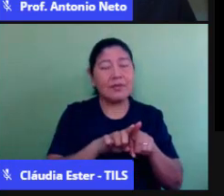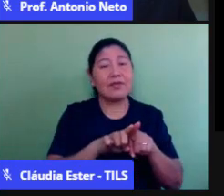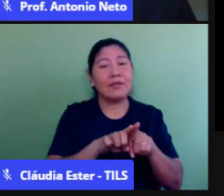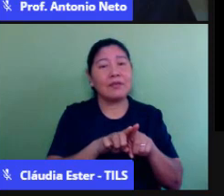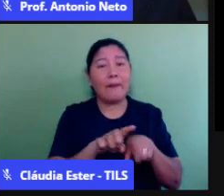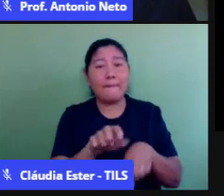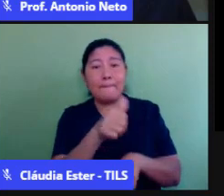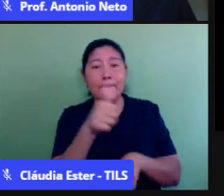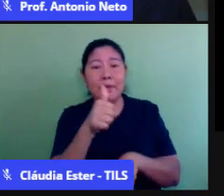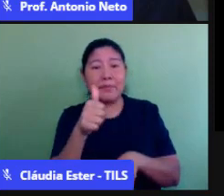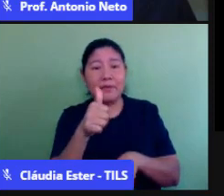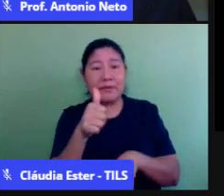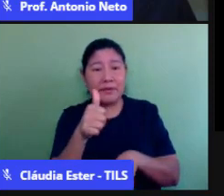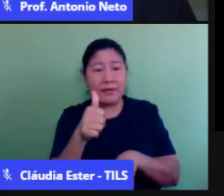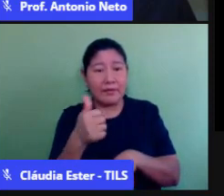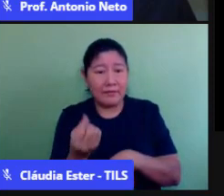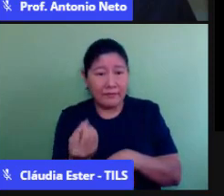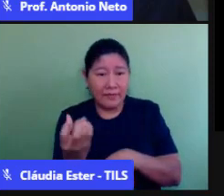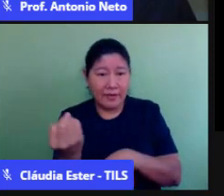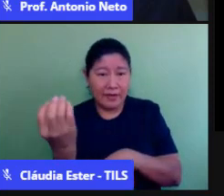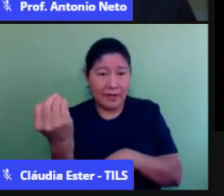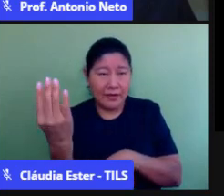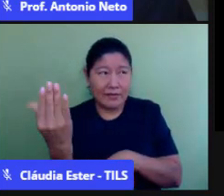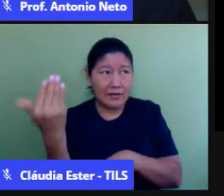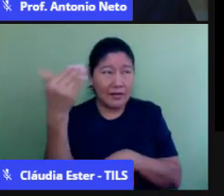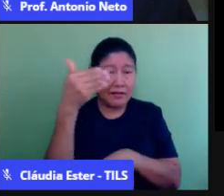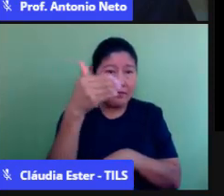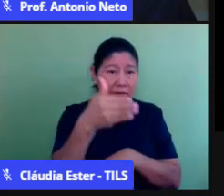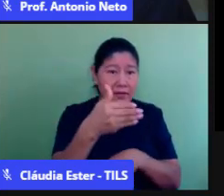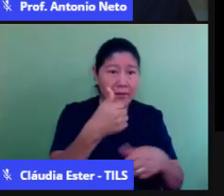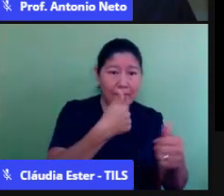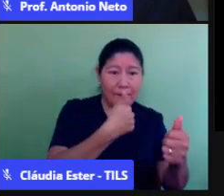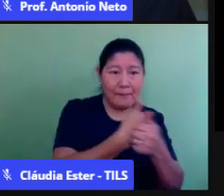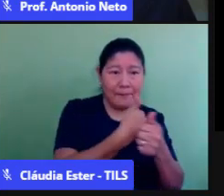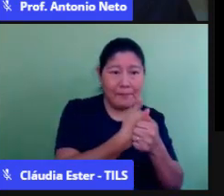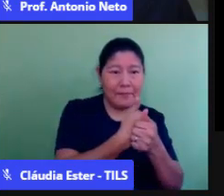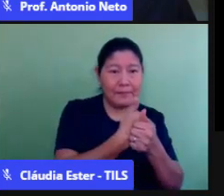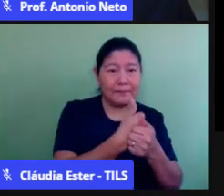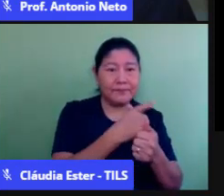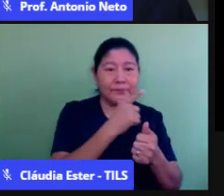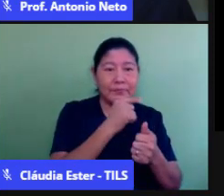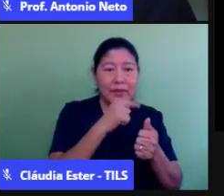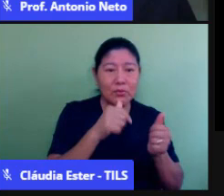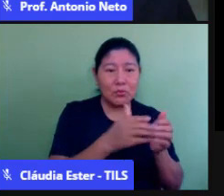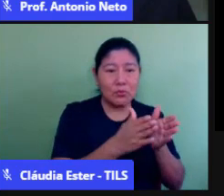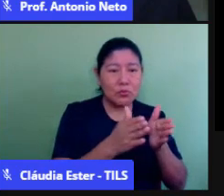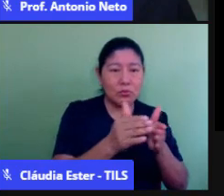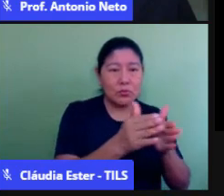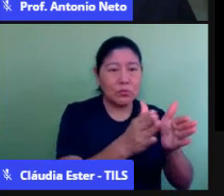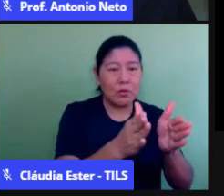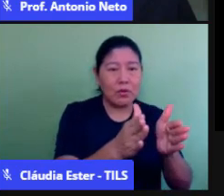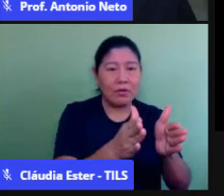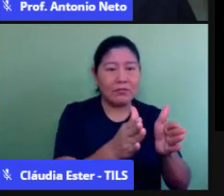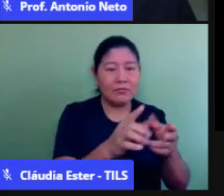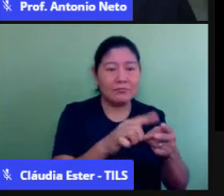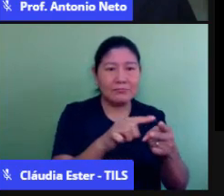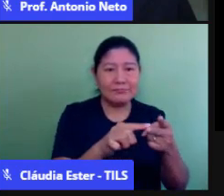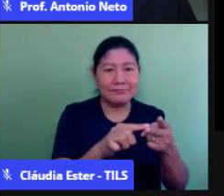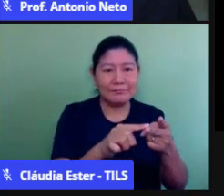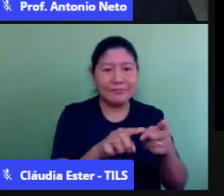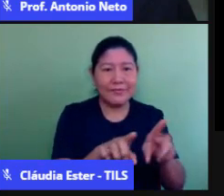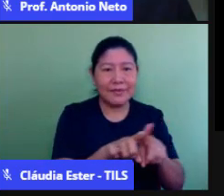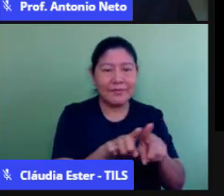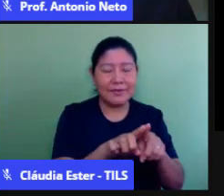dele, ele chegou ali próximo ao córrego Prosa e Segredo, né? E gostou daquela